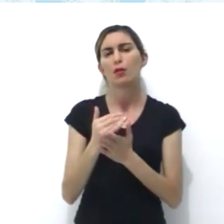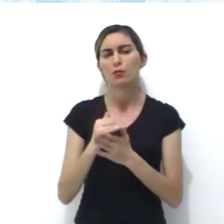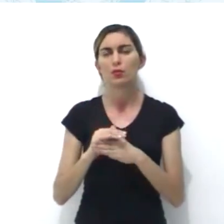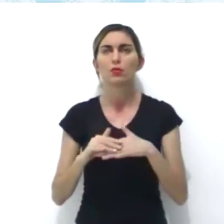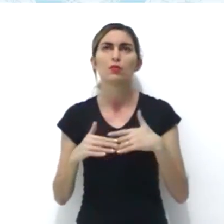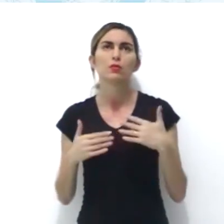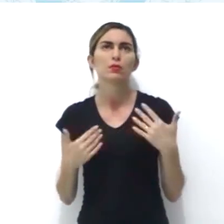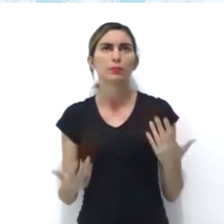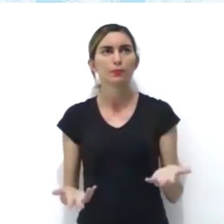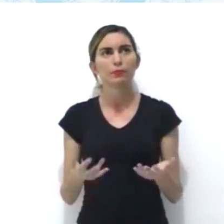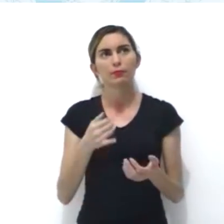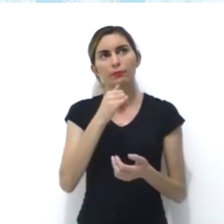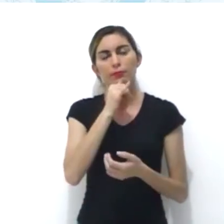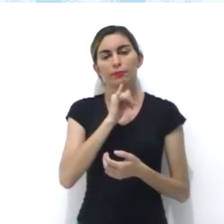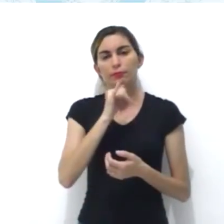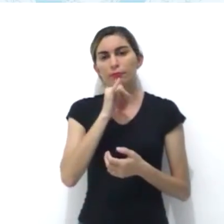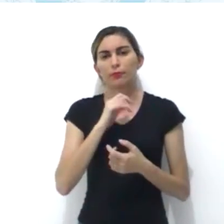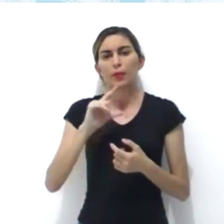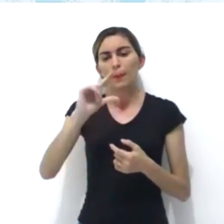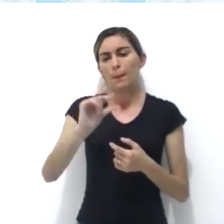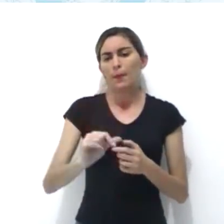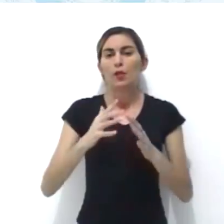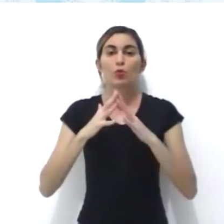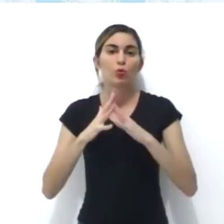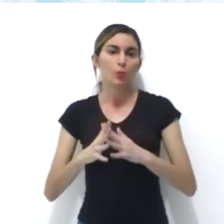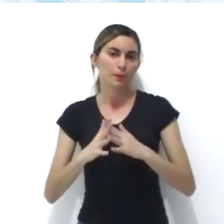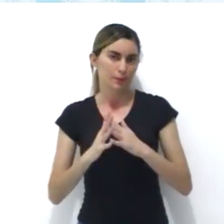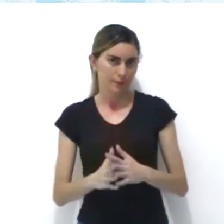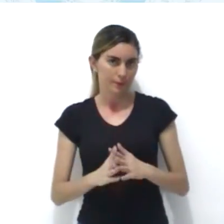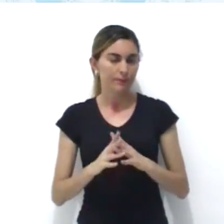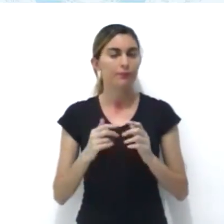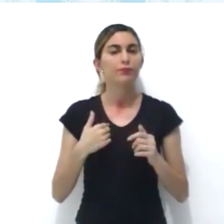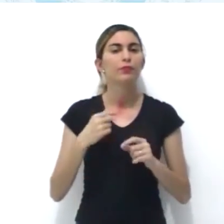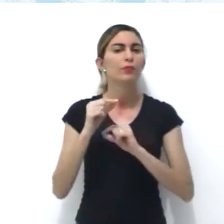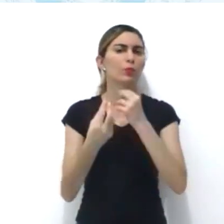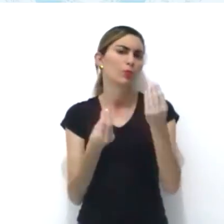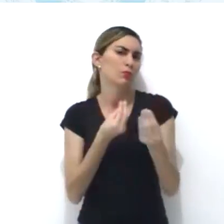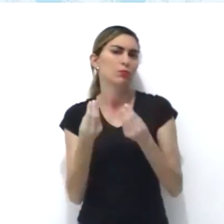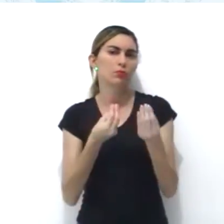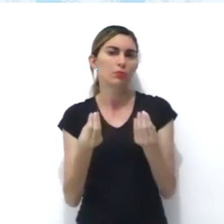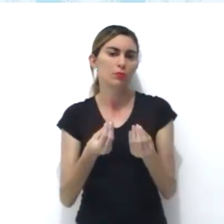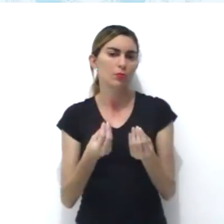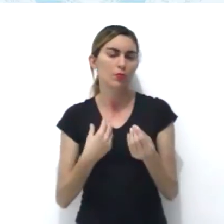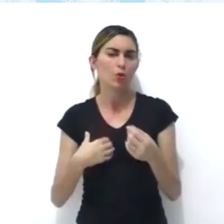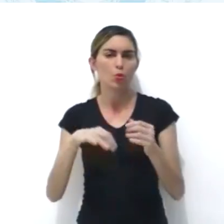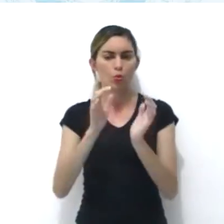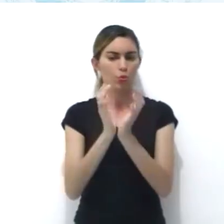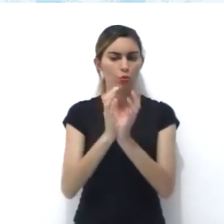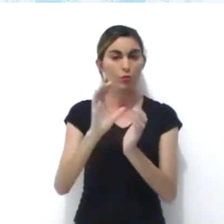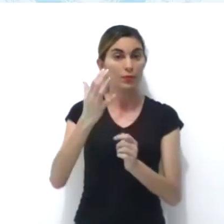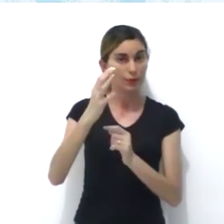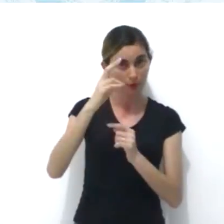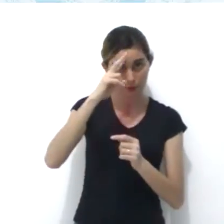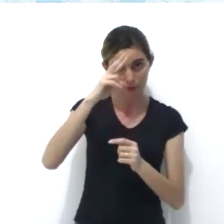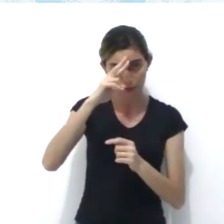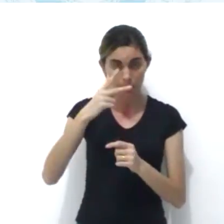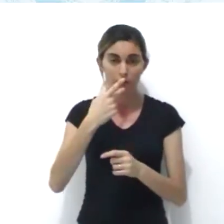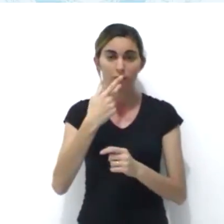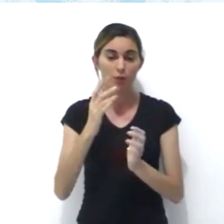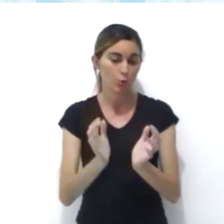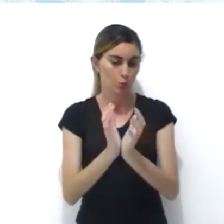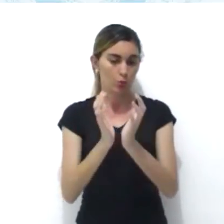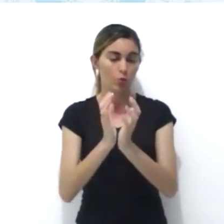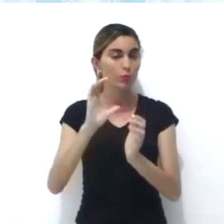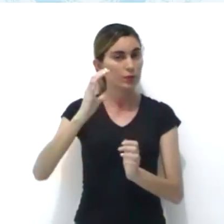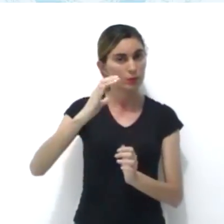mais, digamos, menos complexas. Em que sentido? No clube de ciências, lembra